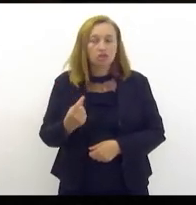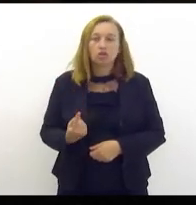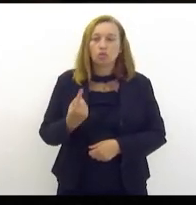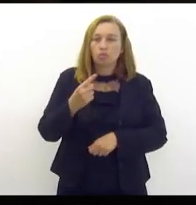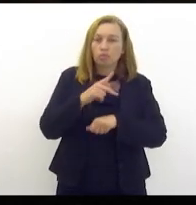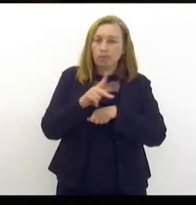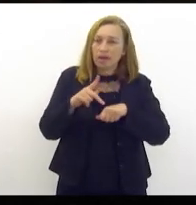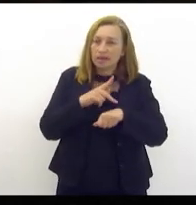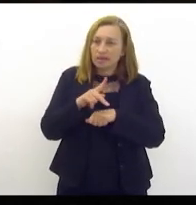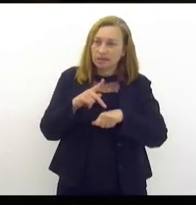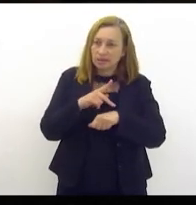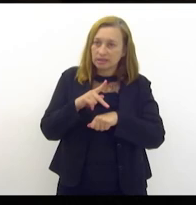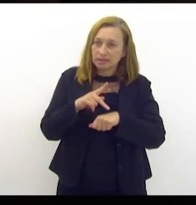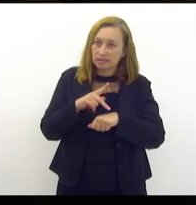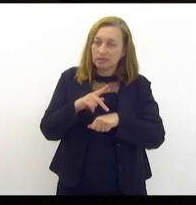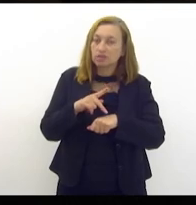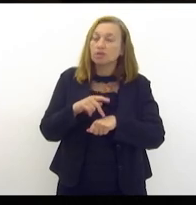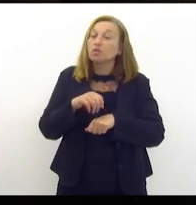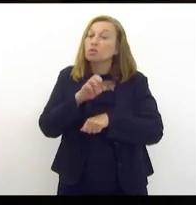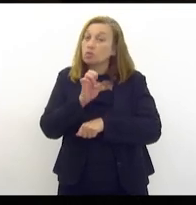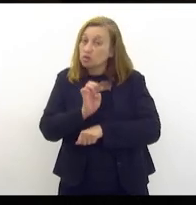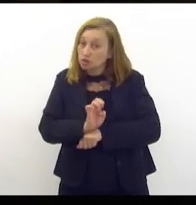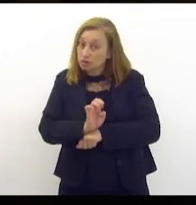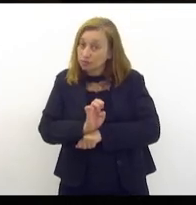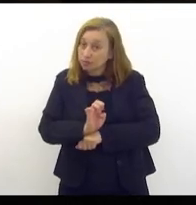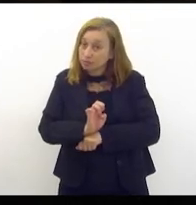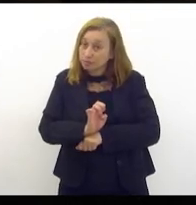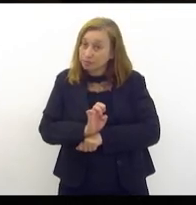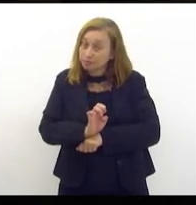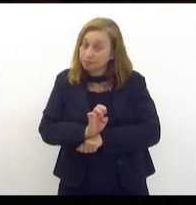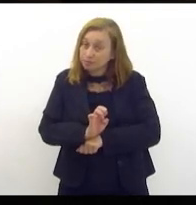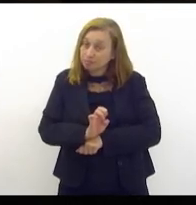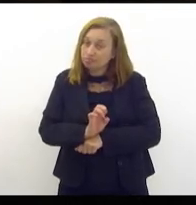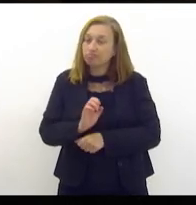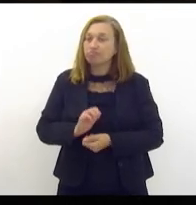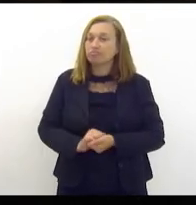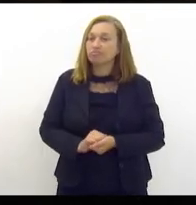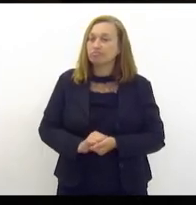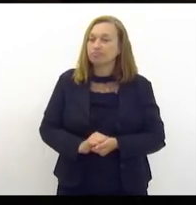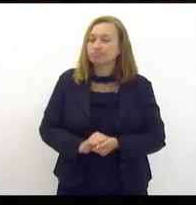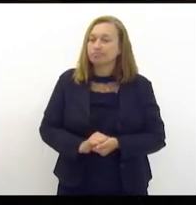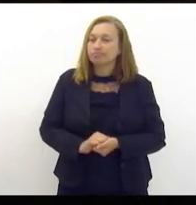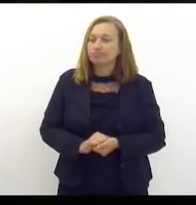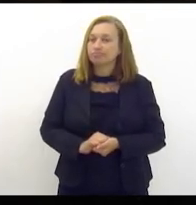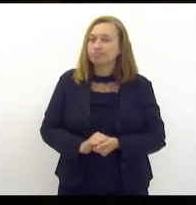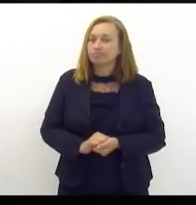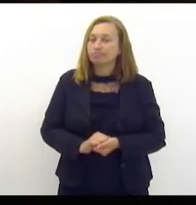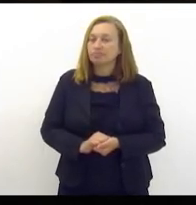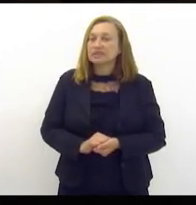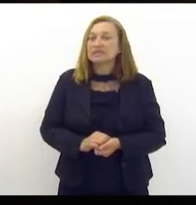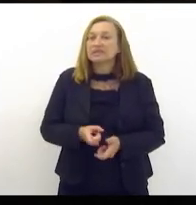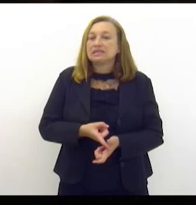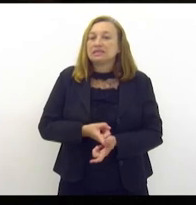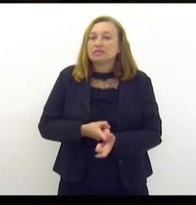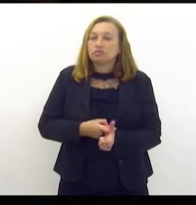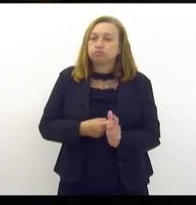país, um Estado, se tomar um grande montante de